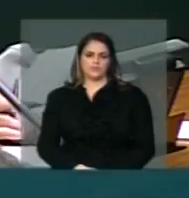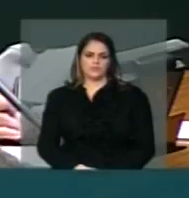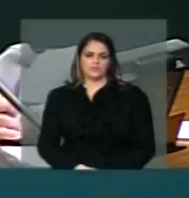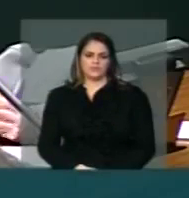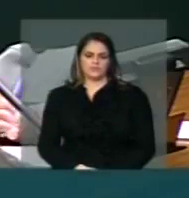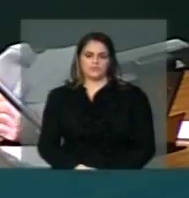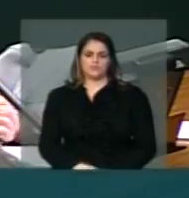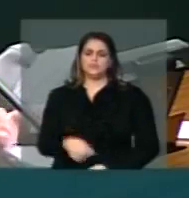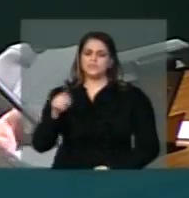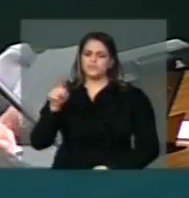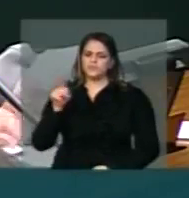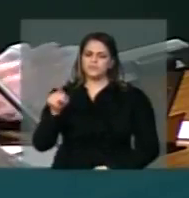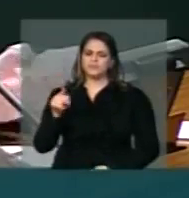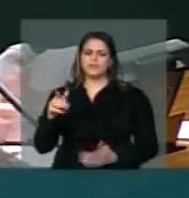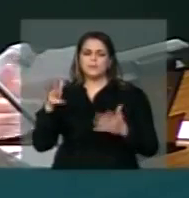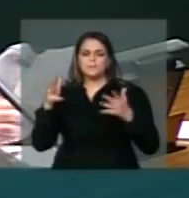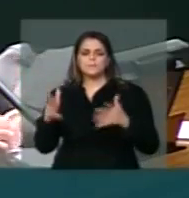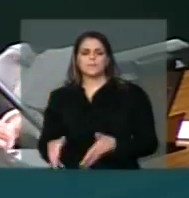algum envolvimento